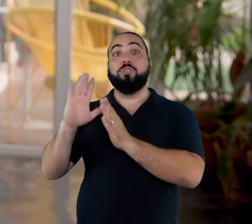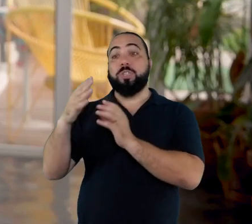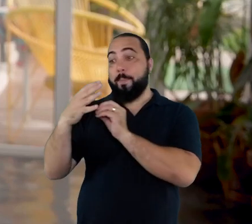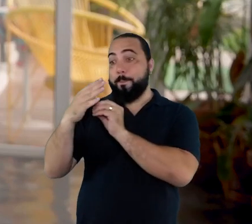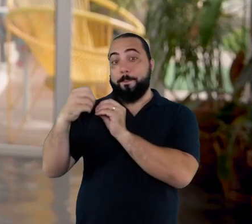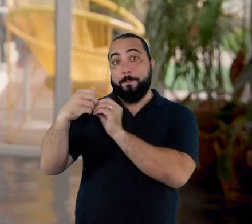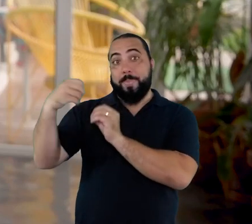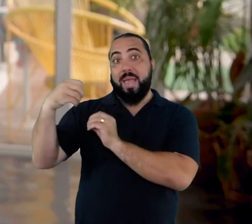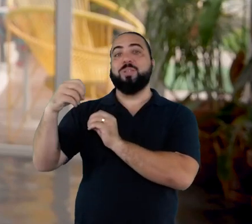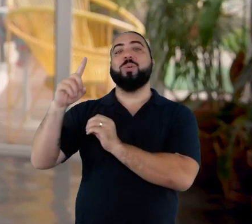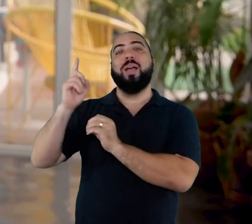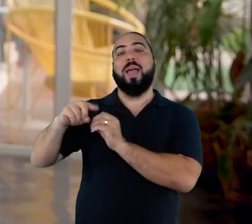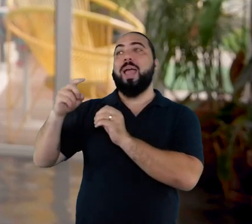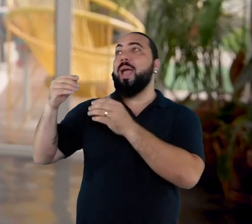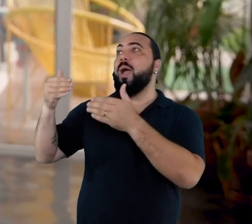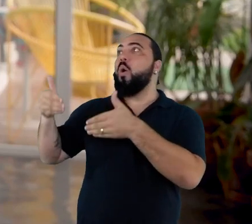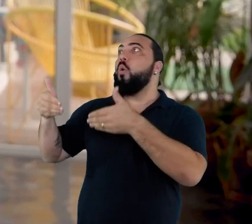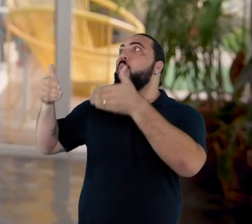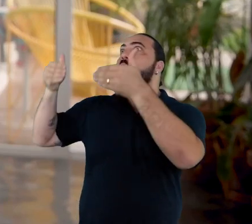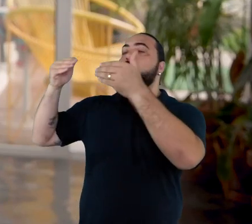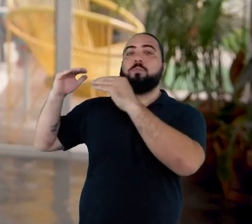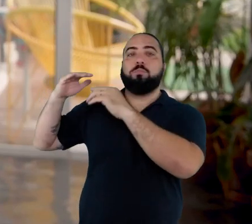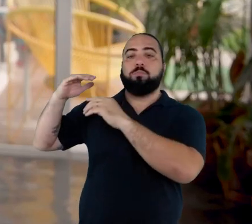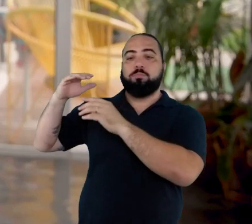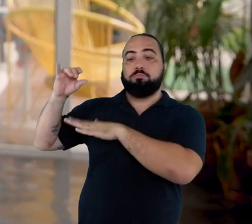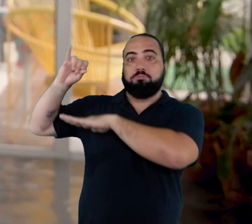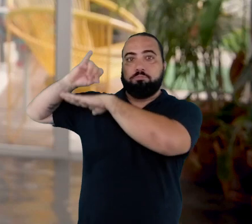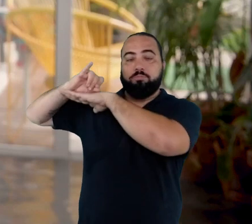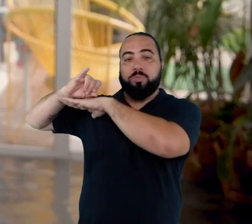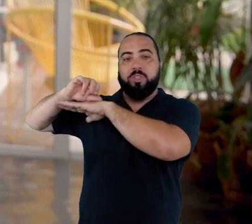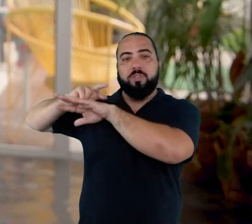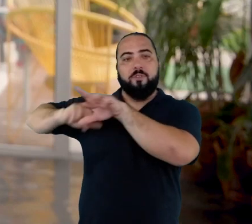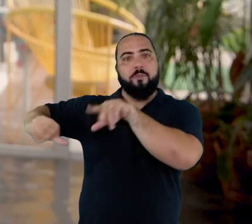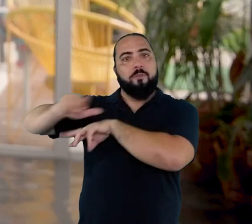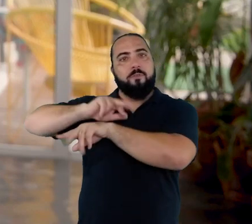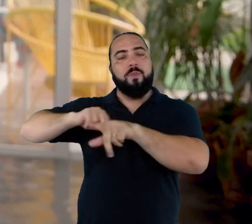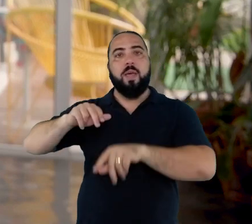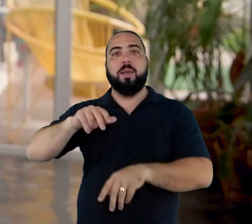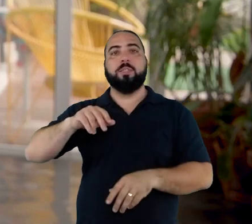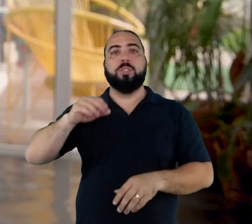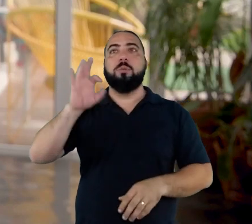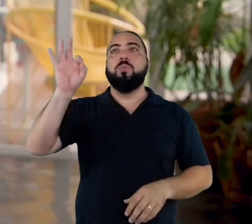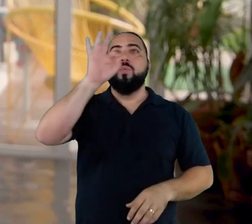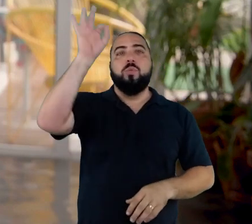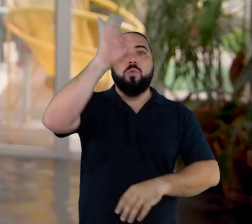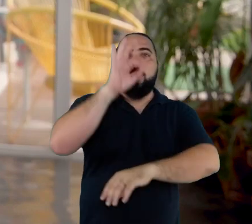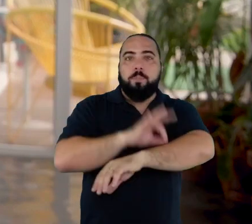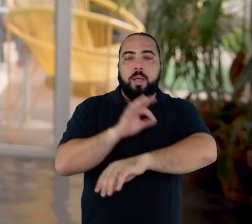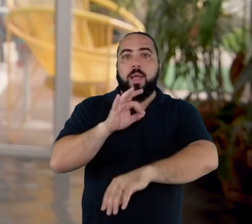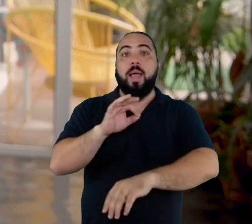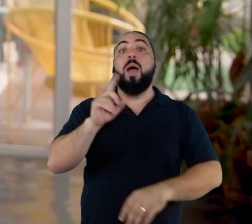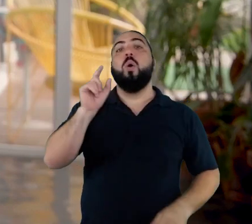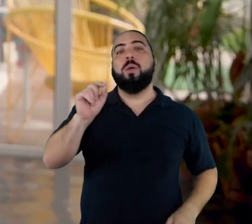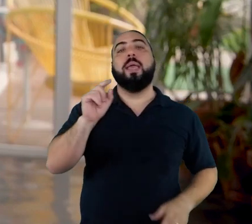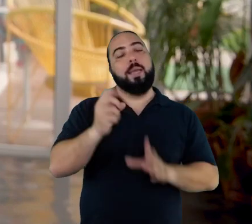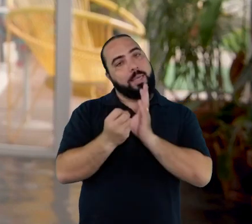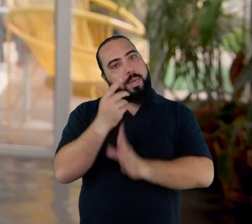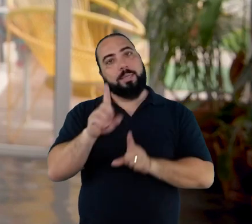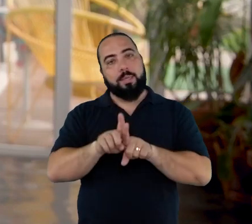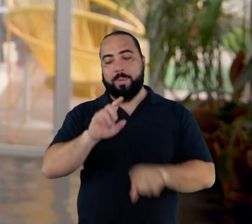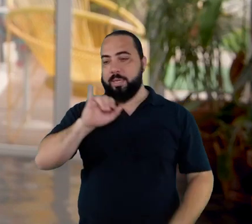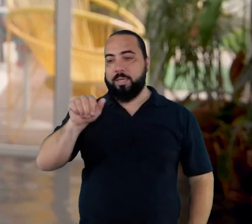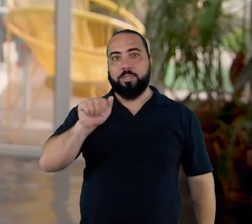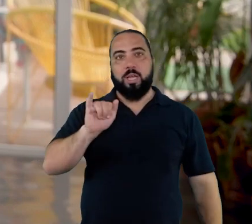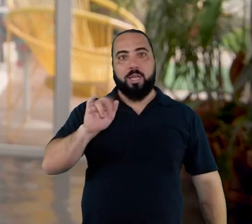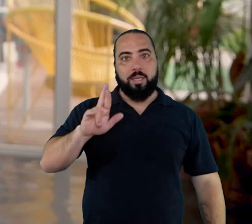no cume, são as abelhas. Mariana. São vários tipos de abelhas, criadas também pelo Jair de Souza,